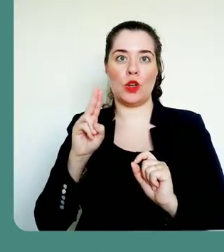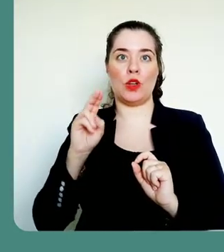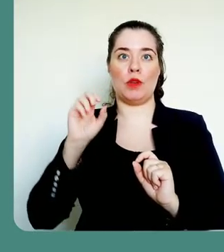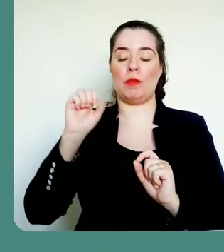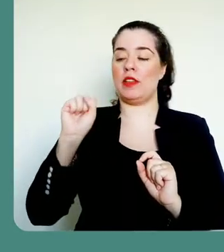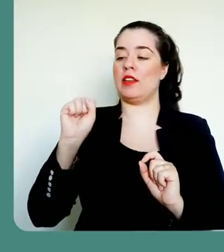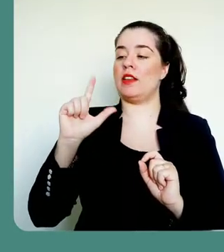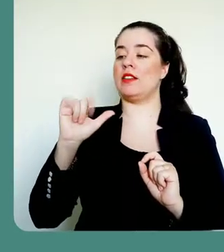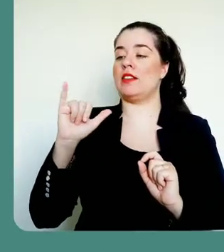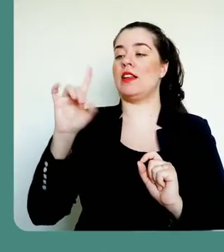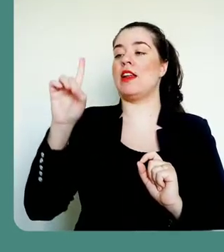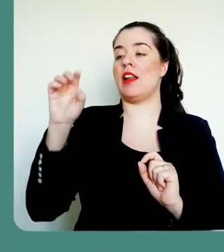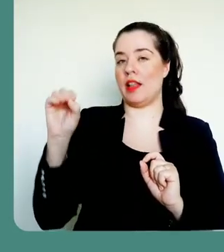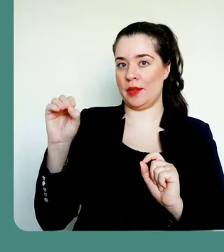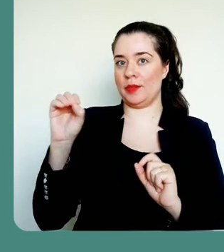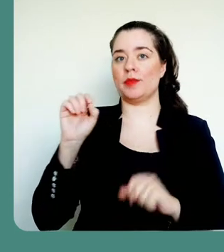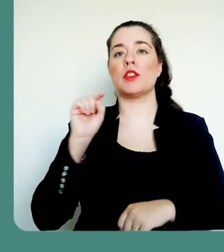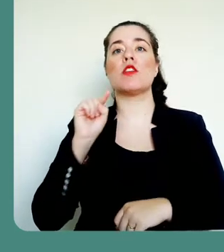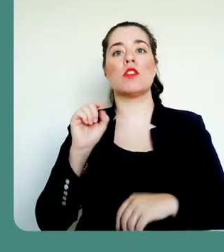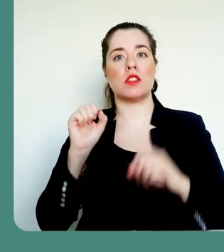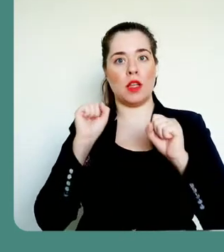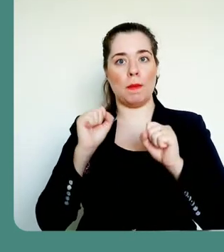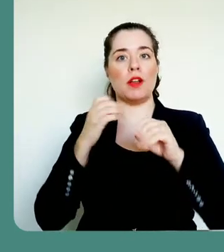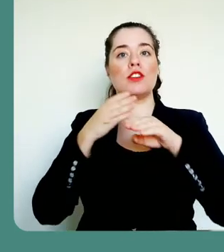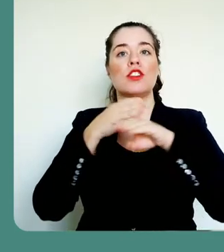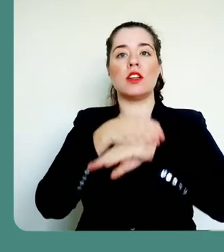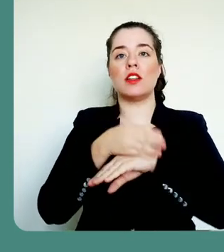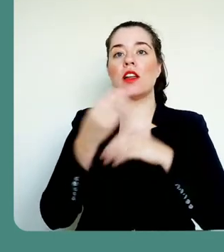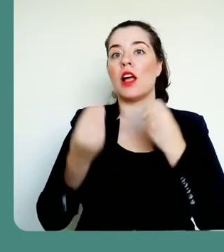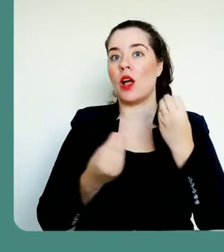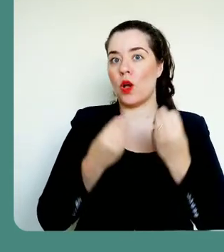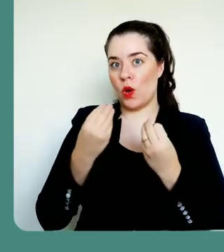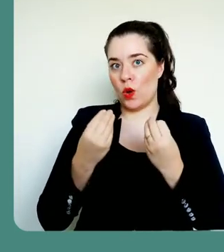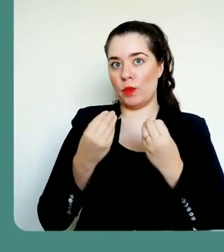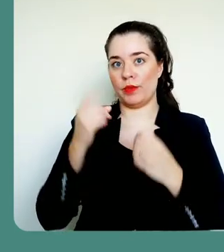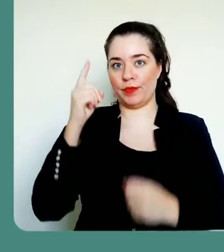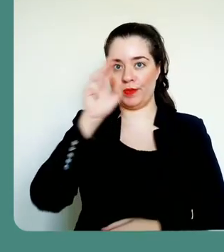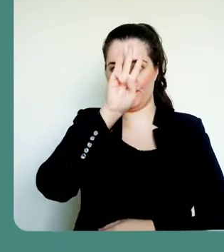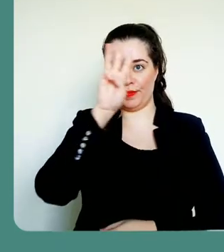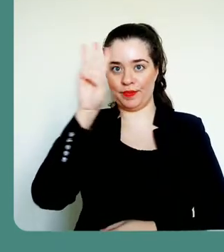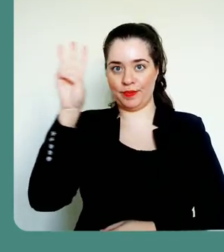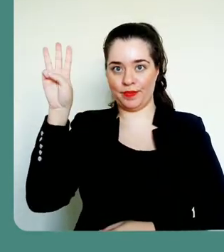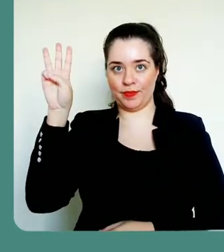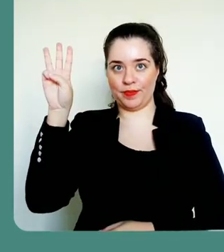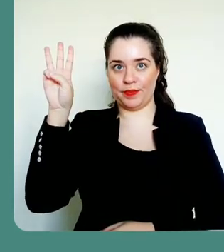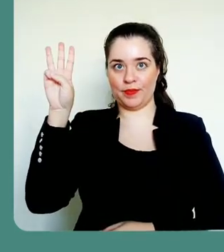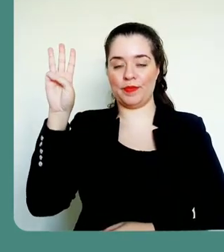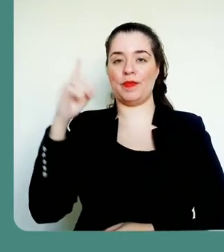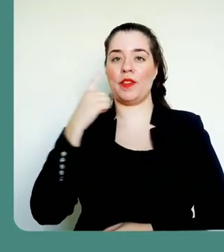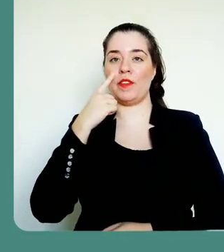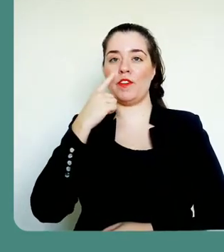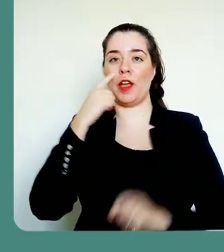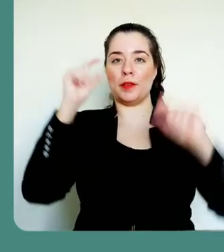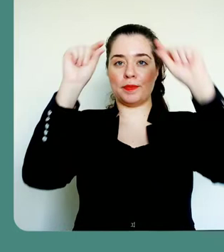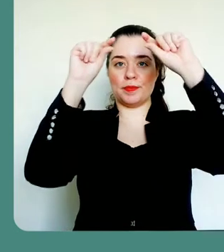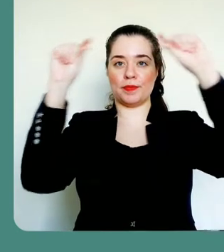se chama Slido. Você pode acessar a plataforma do Slido a partir do seguinte endereço eletrônico,